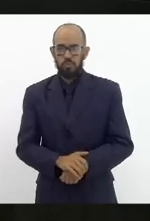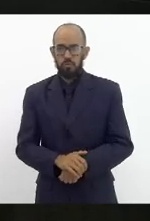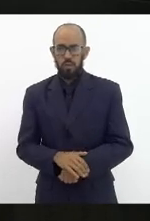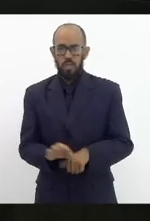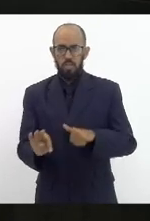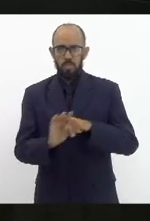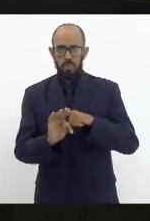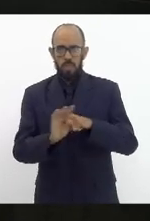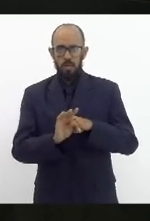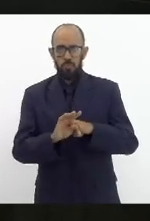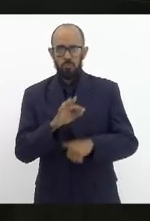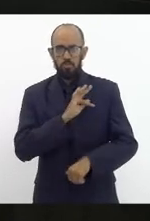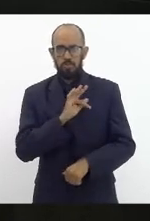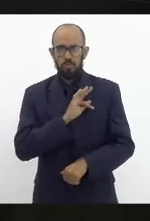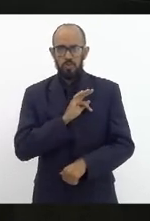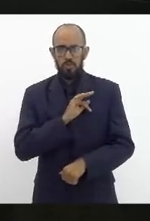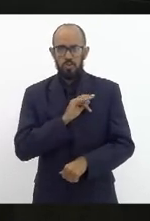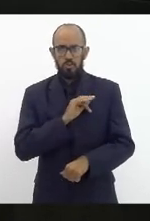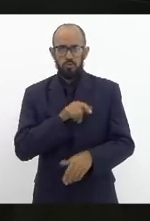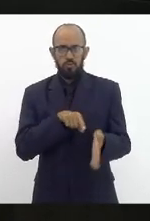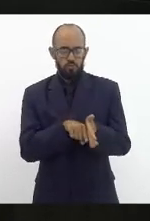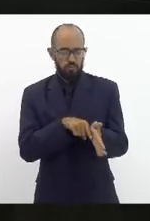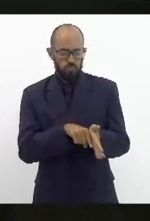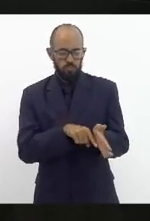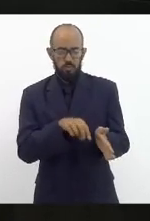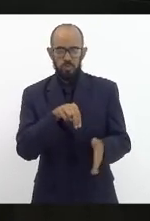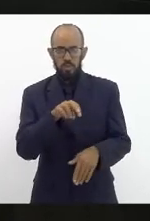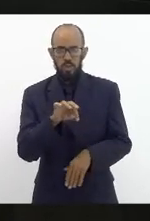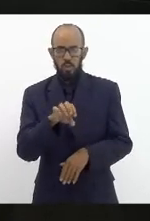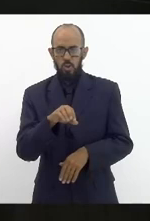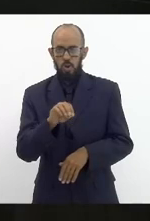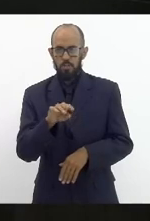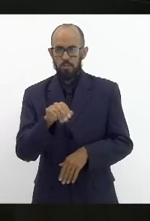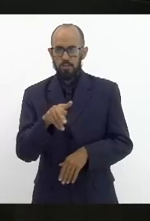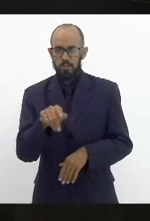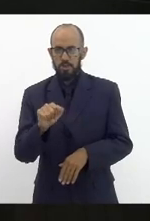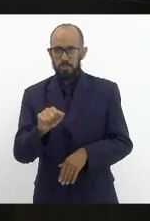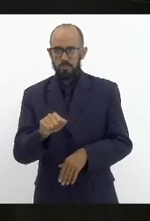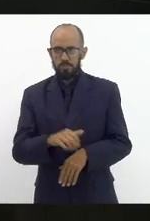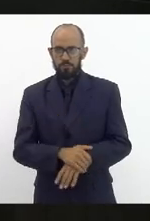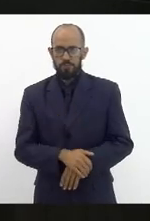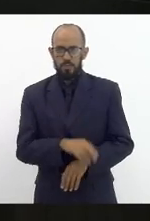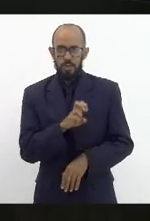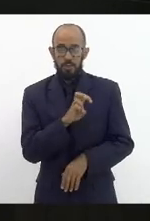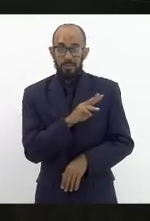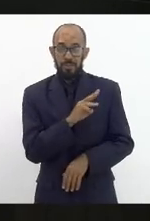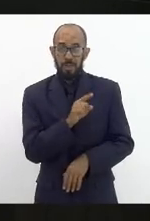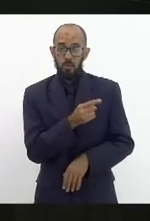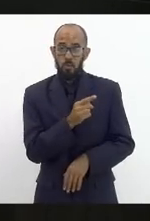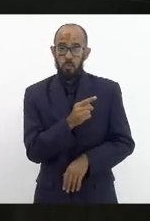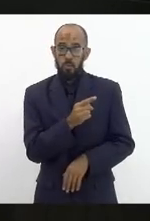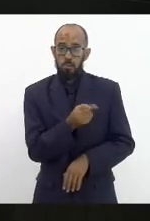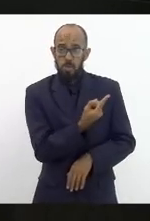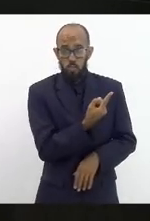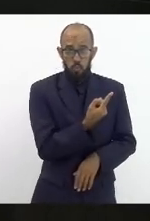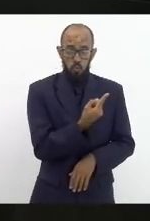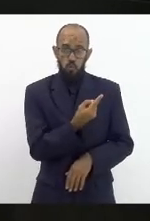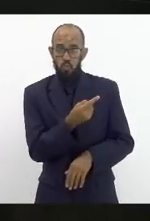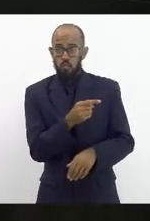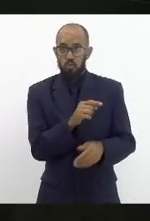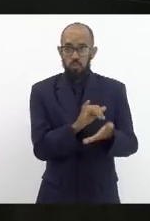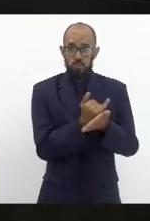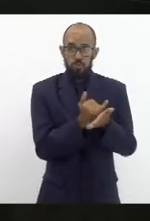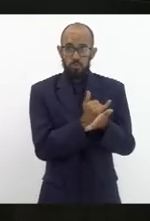policial de necrópsia, 31.010 inscritos para 10 vagas oferecidas